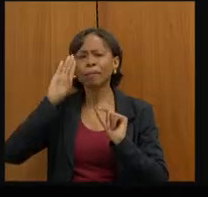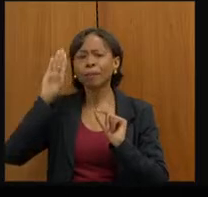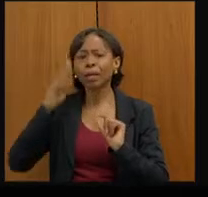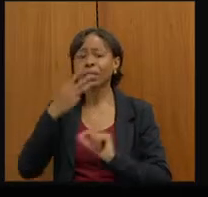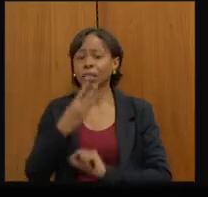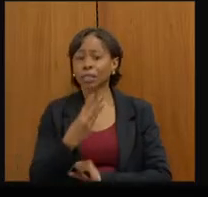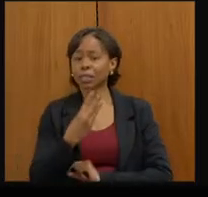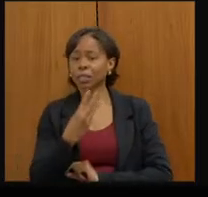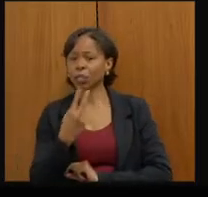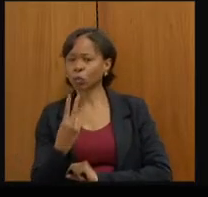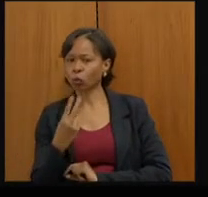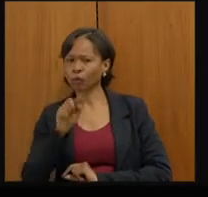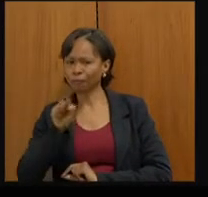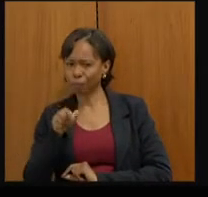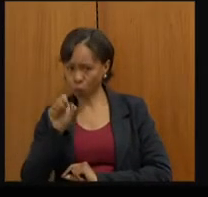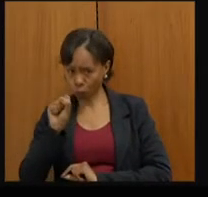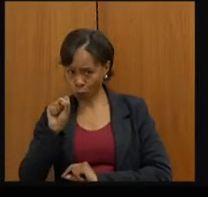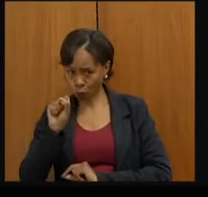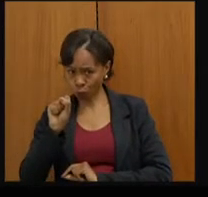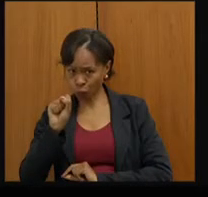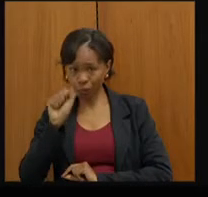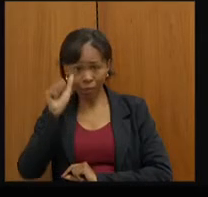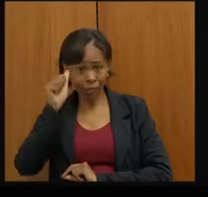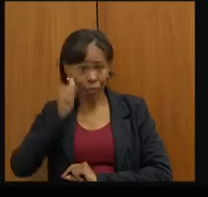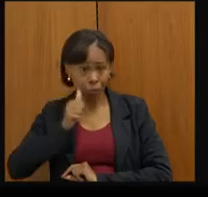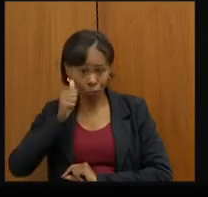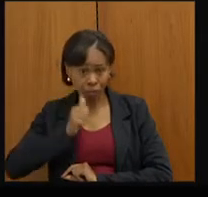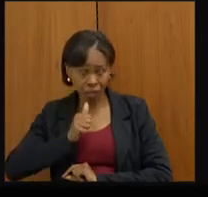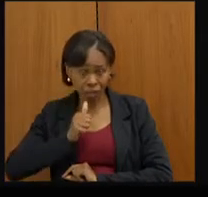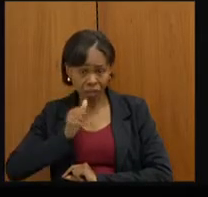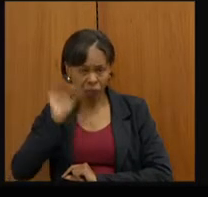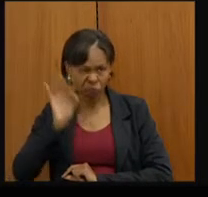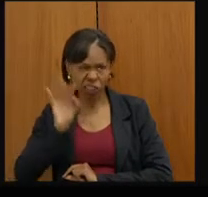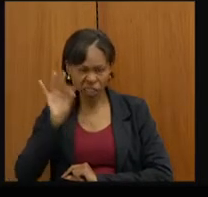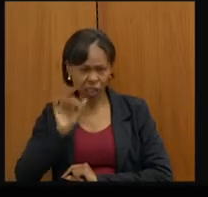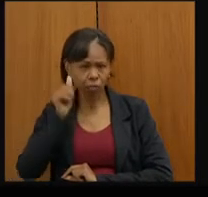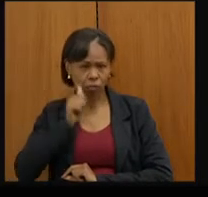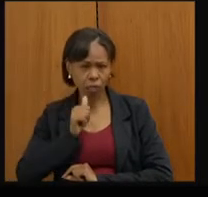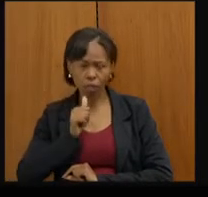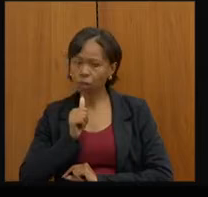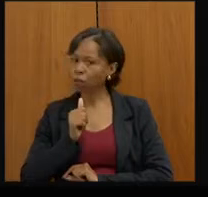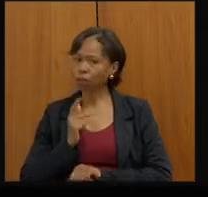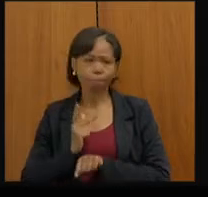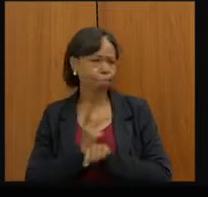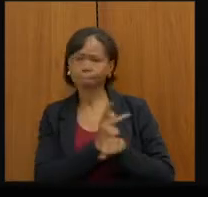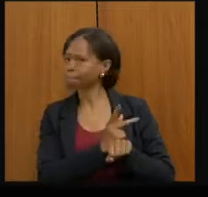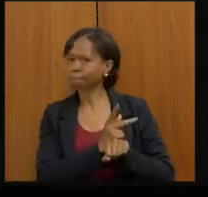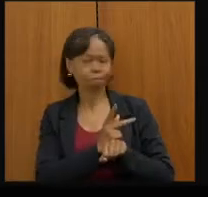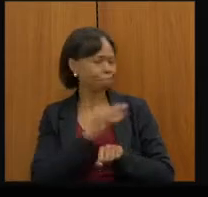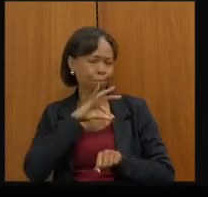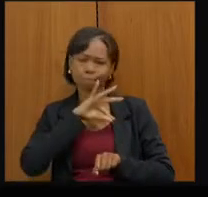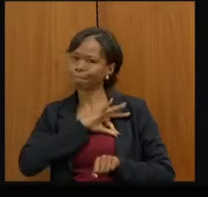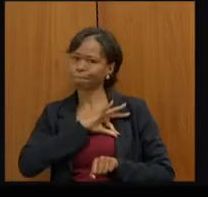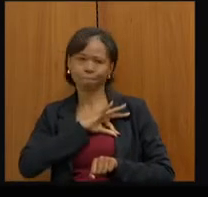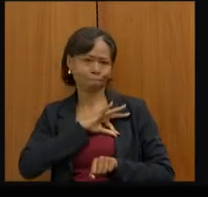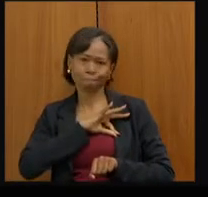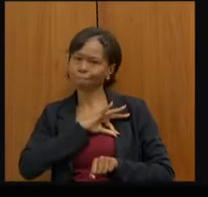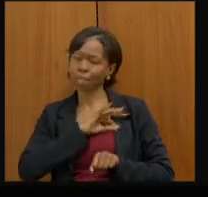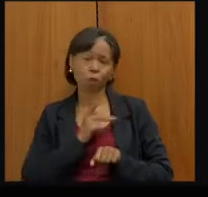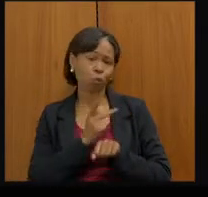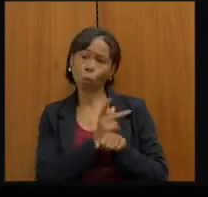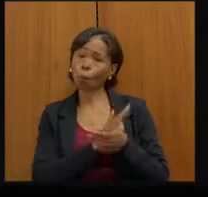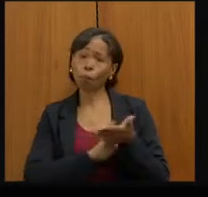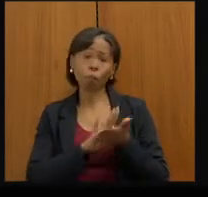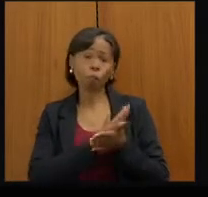32,8 das mulheres não Procurou a polícia e não fez o tomam atitude nenhuma resolvemos sozinhas